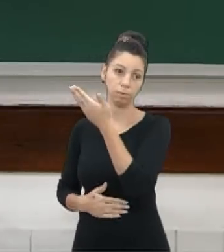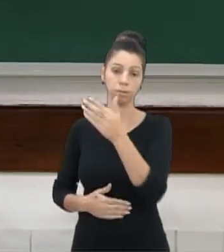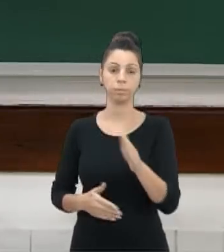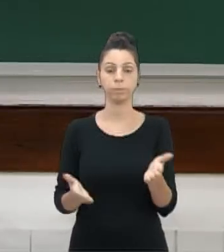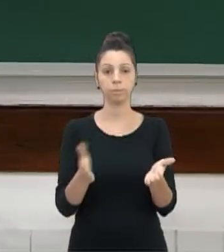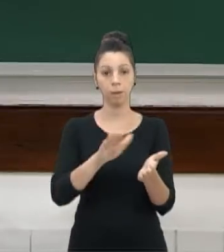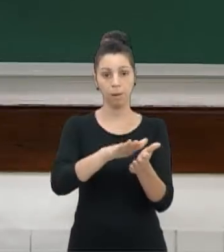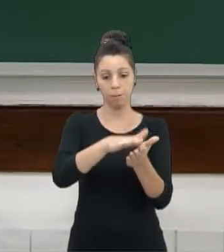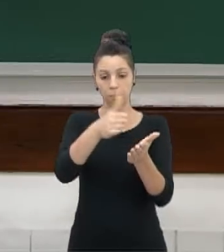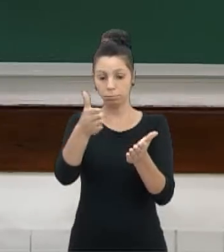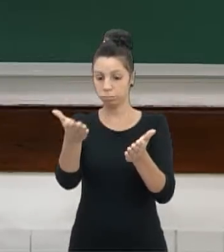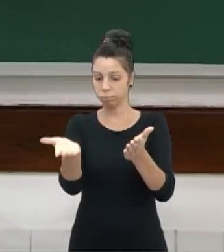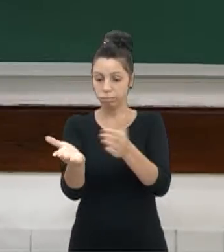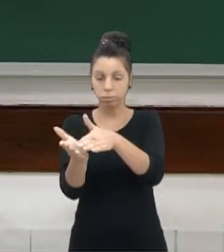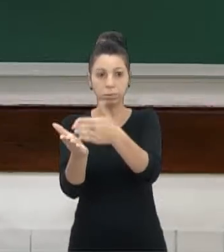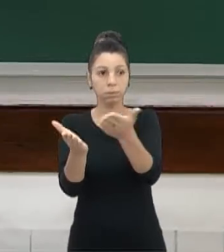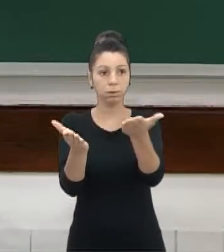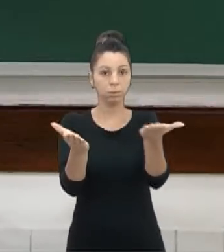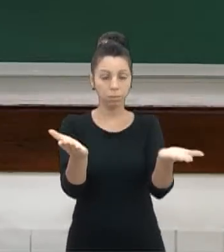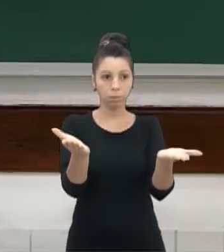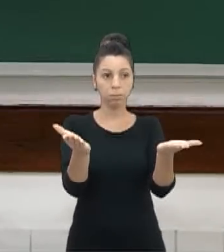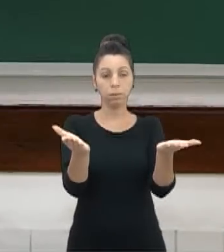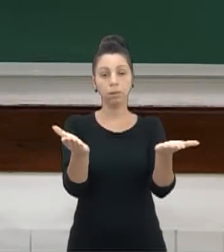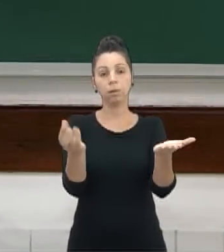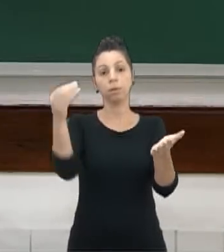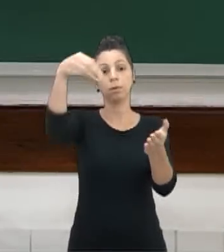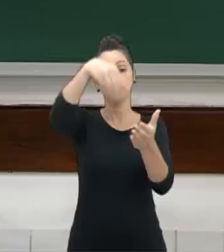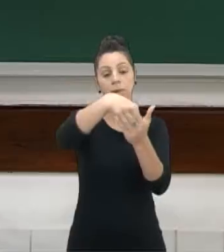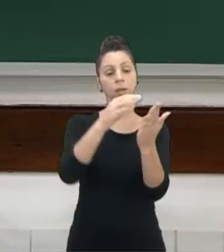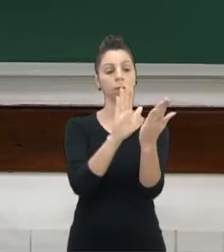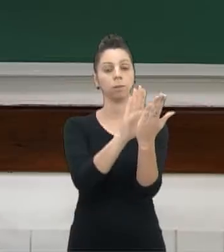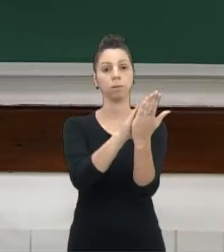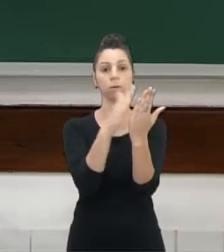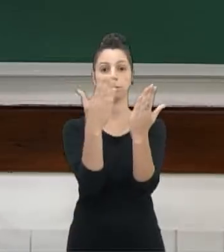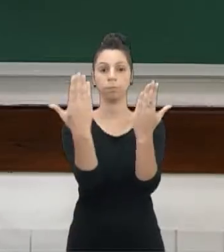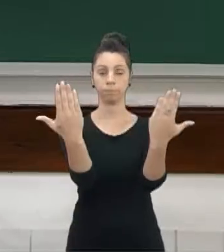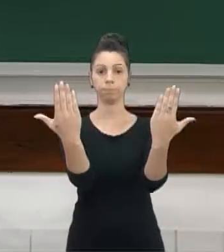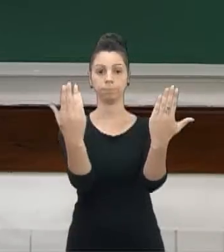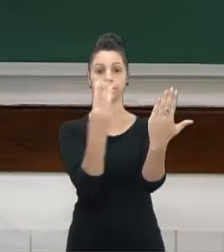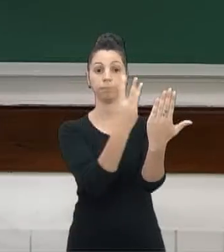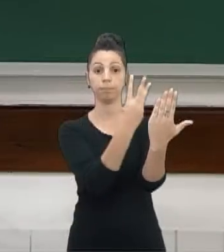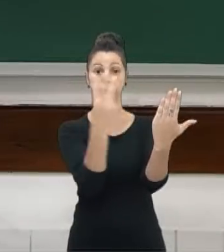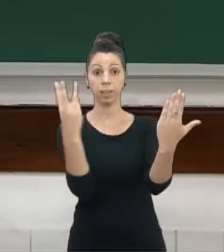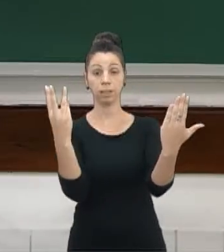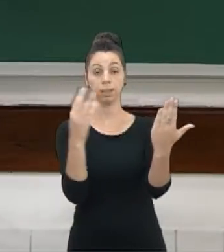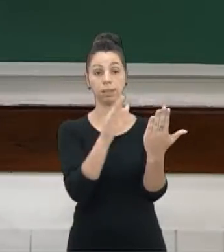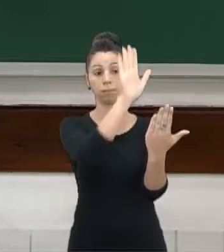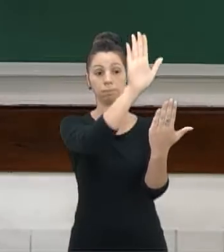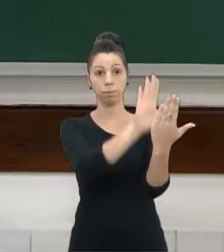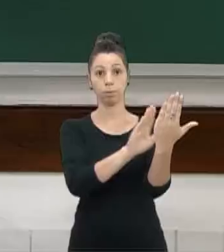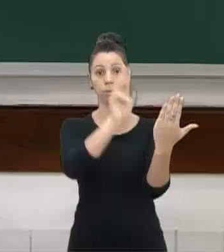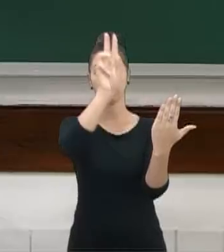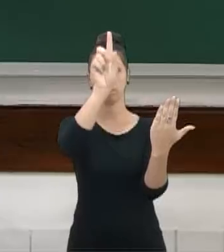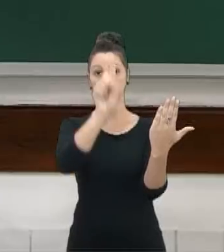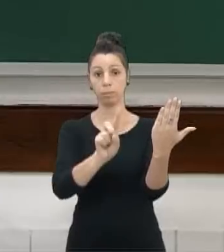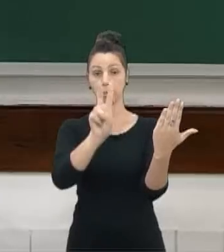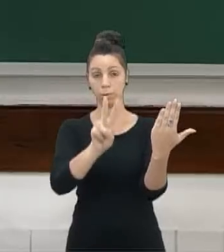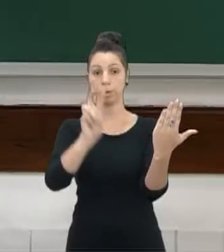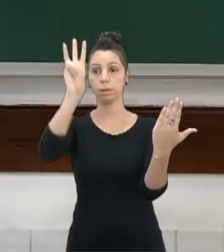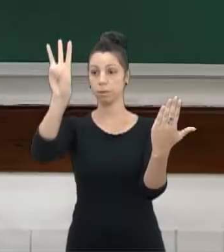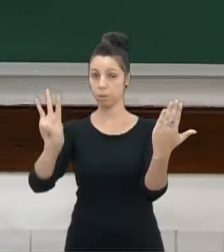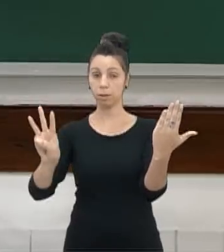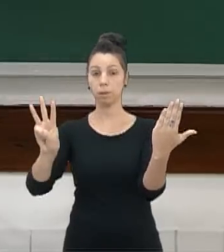as dobras, a gente já conversou sobre isso. A parte interna tem 3 partes. Esse folder especificamente, ele divide